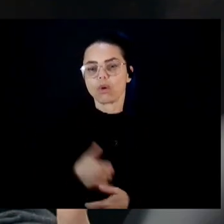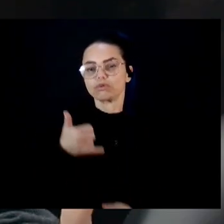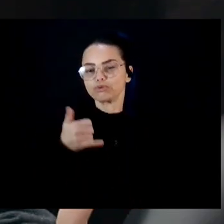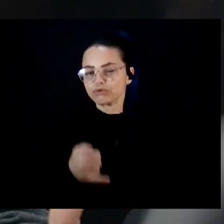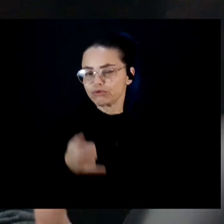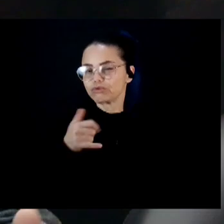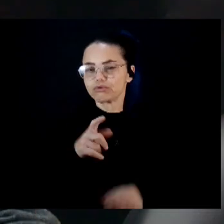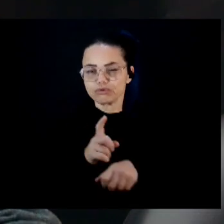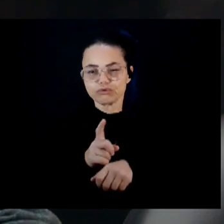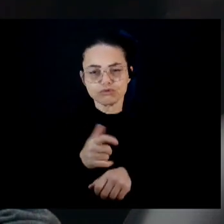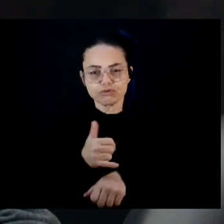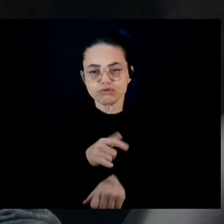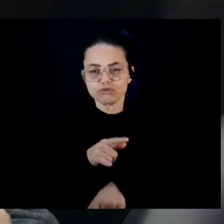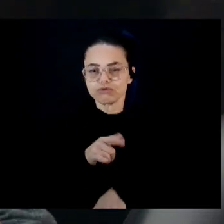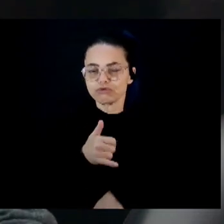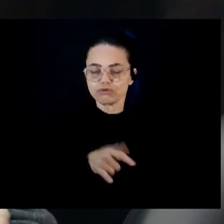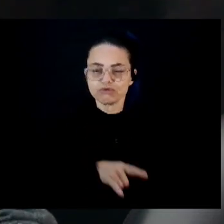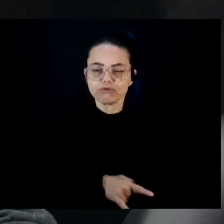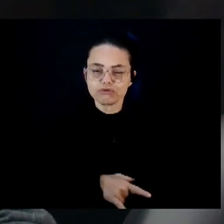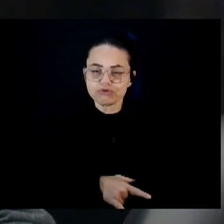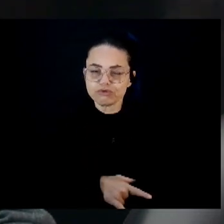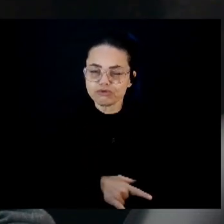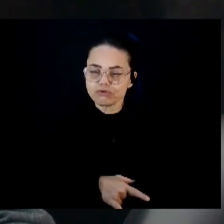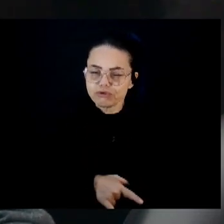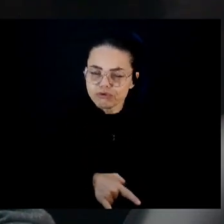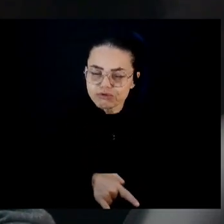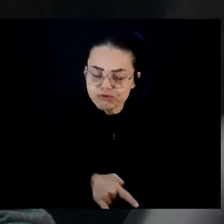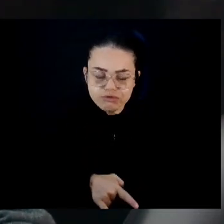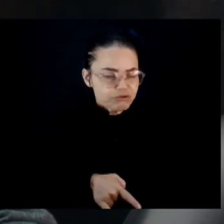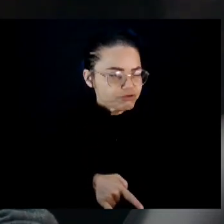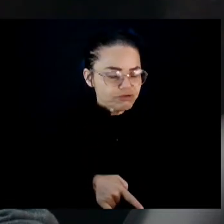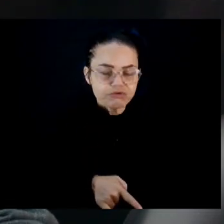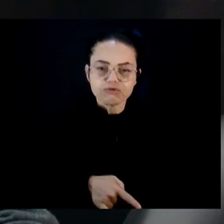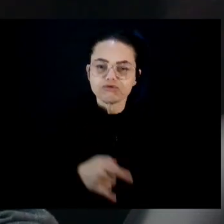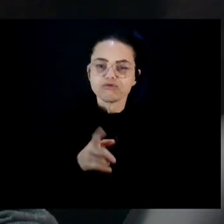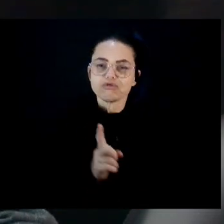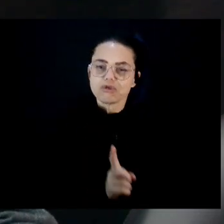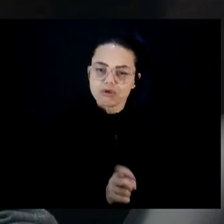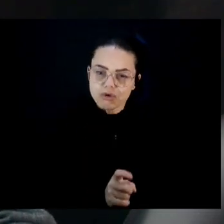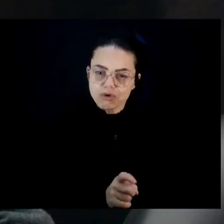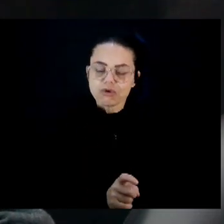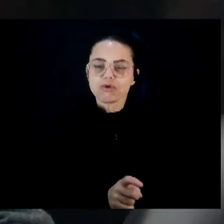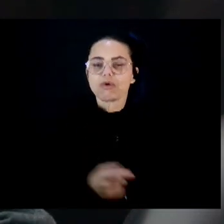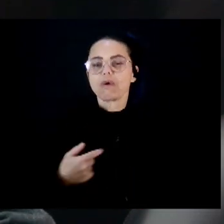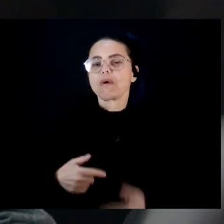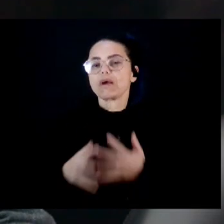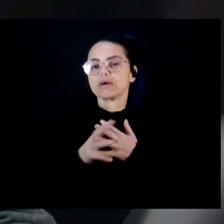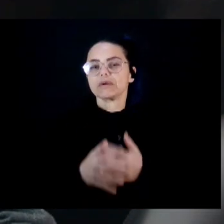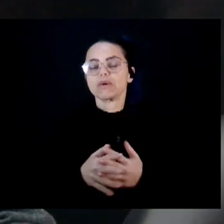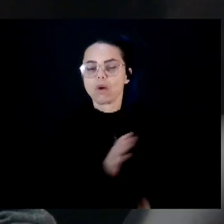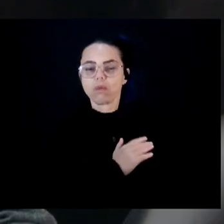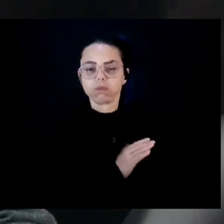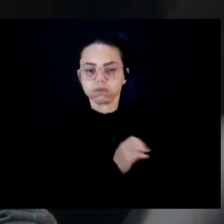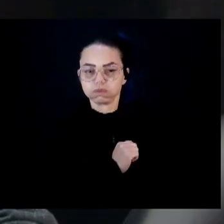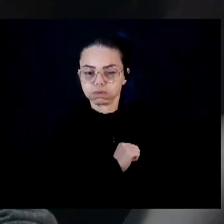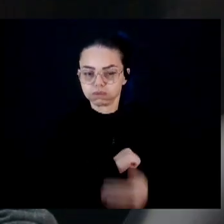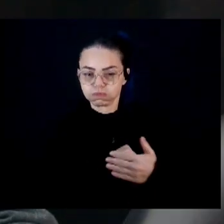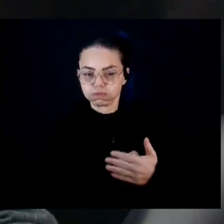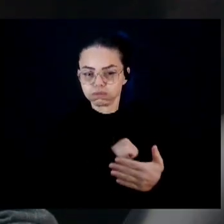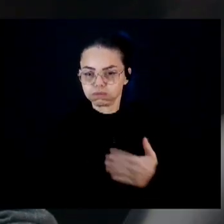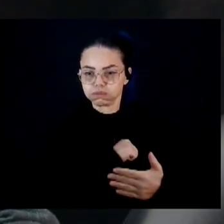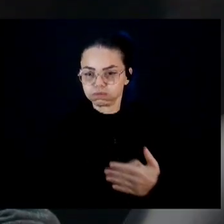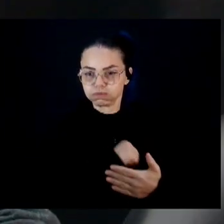muito diuréticos, né? E aí a gente tem que tomar cuidado, porque isso pode desregular rim, desregular coração, então tem que tomar um pouco de cuidado.